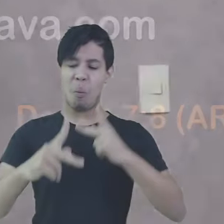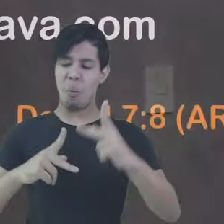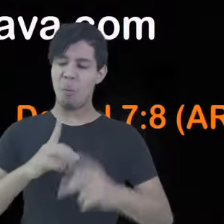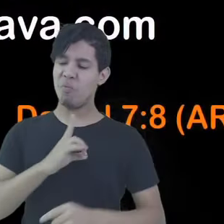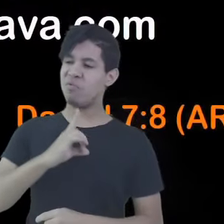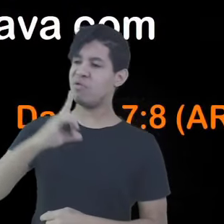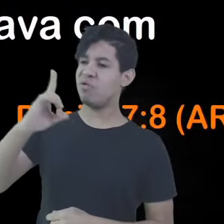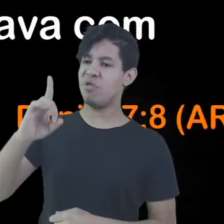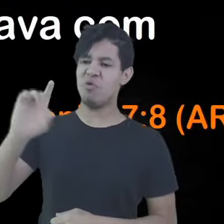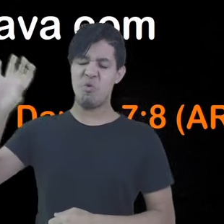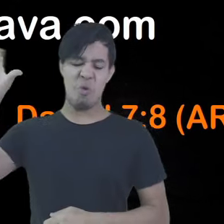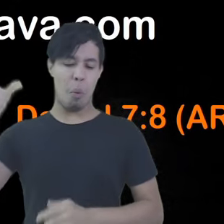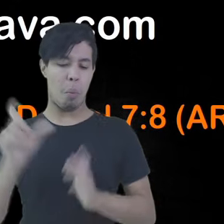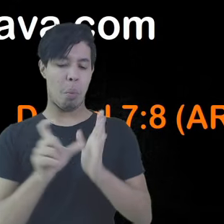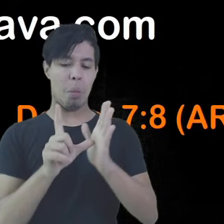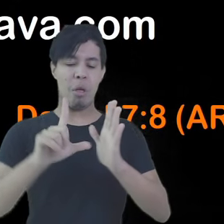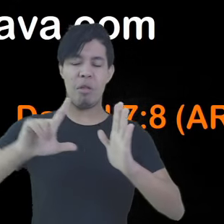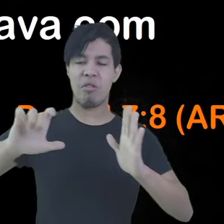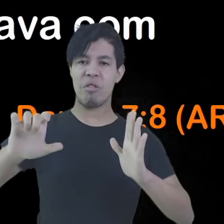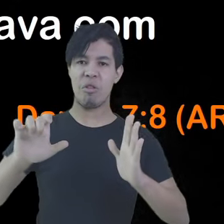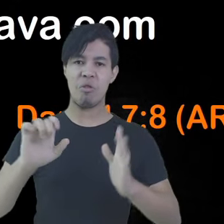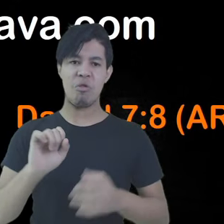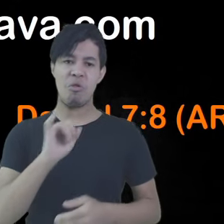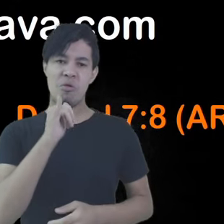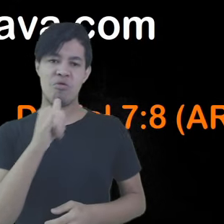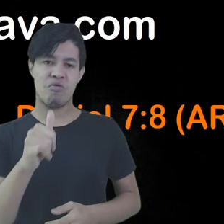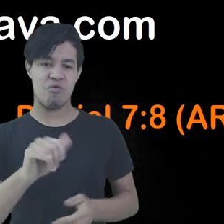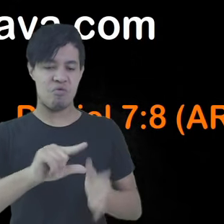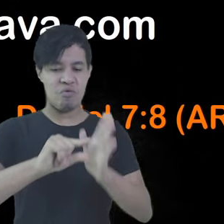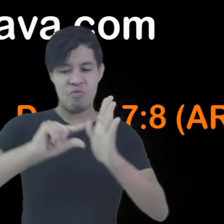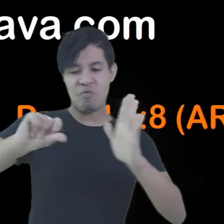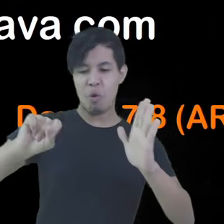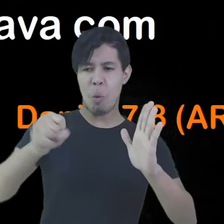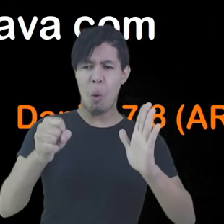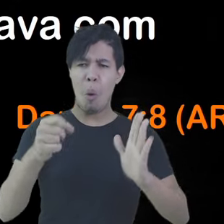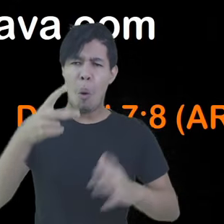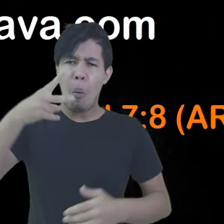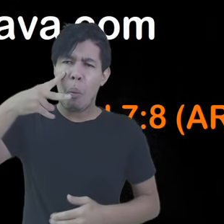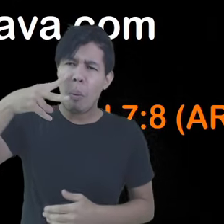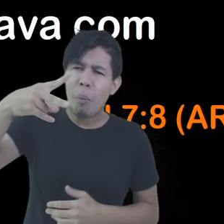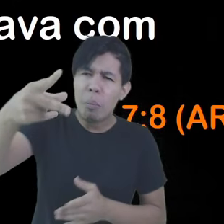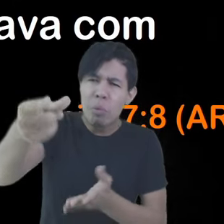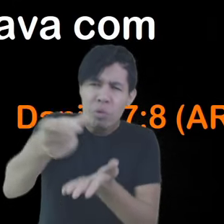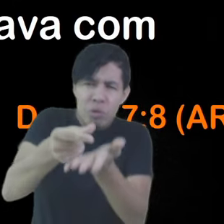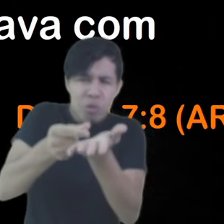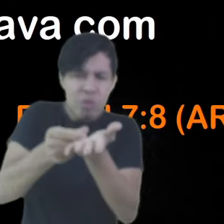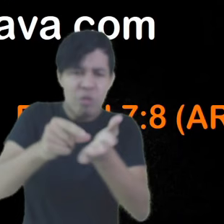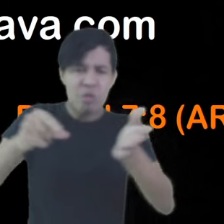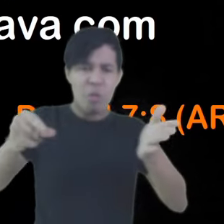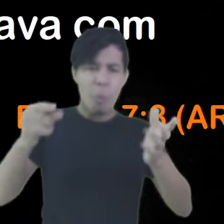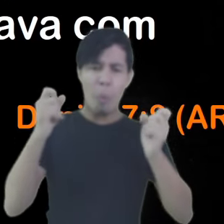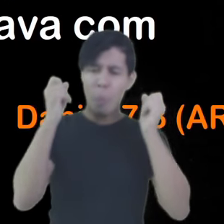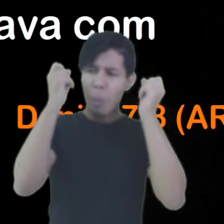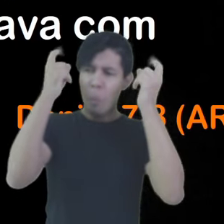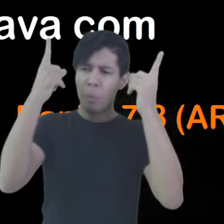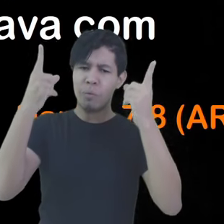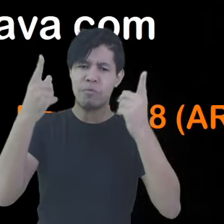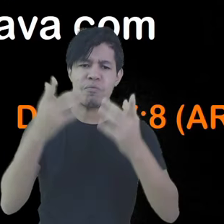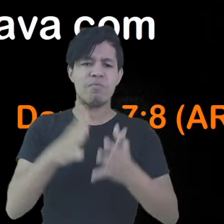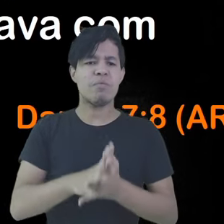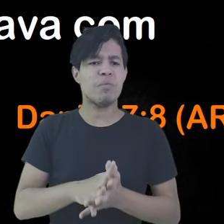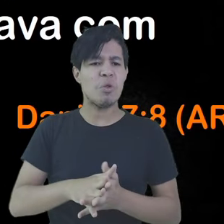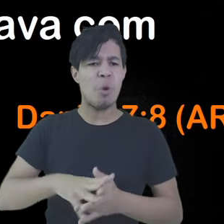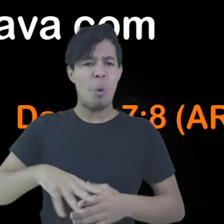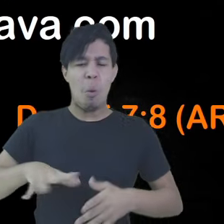leis. Ele diz assim no verso 8, estando eu a observar os chifres, eis que entre eles subiu um pequeno, dentro do qual os